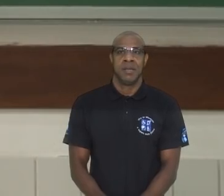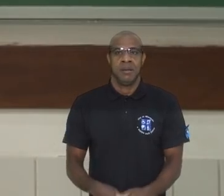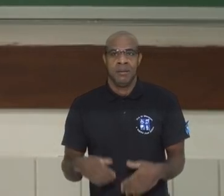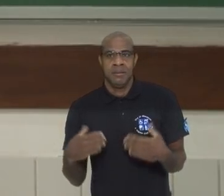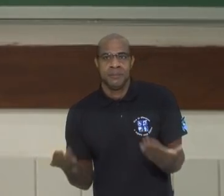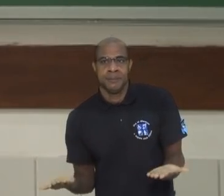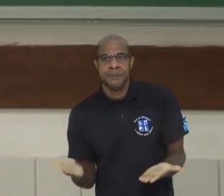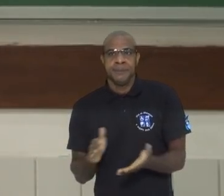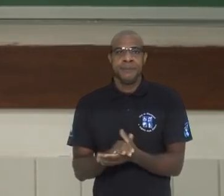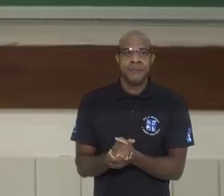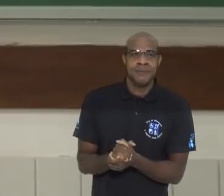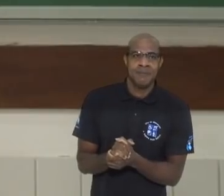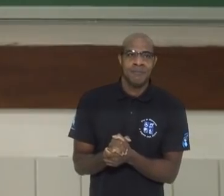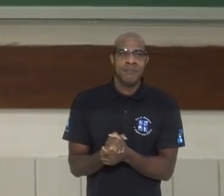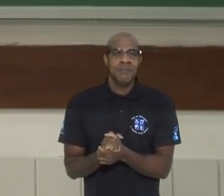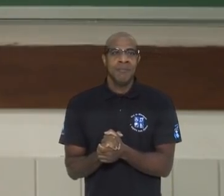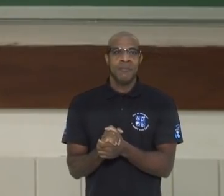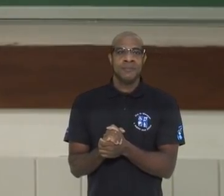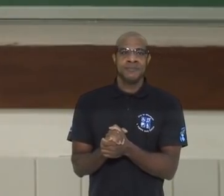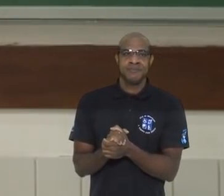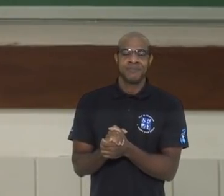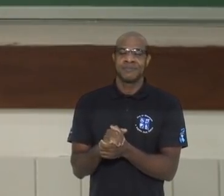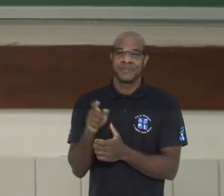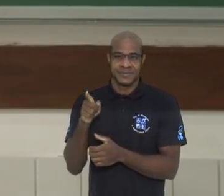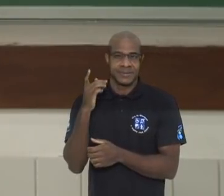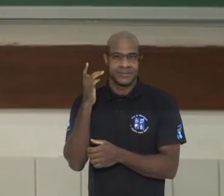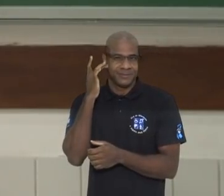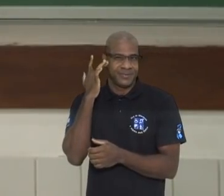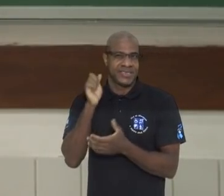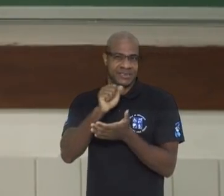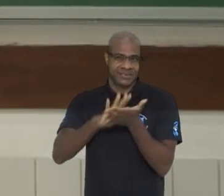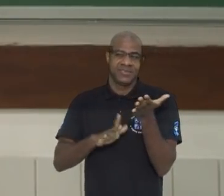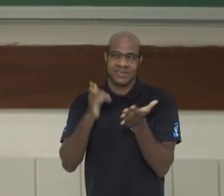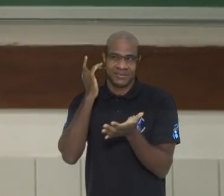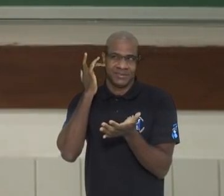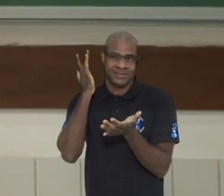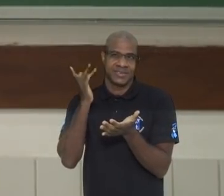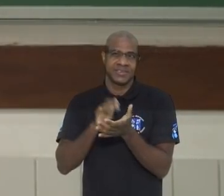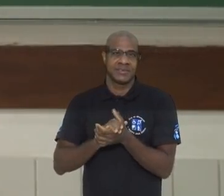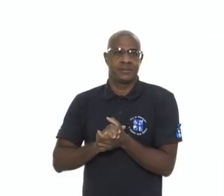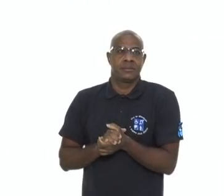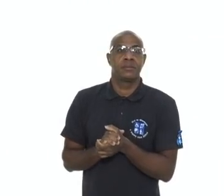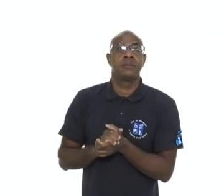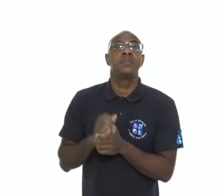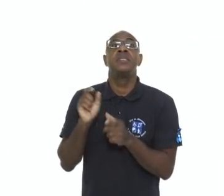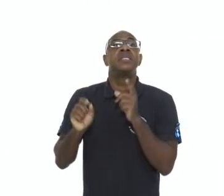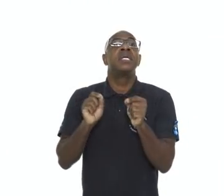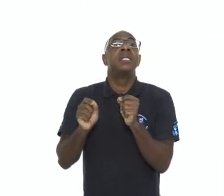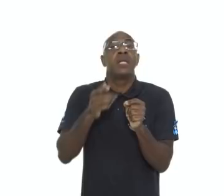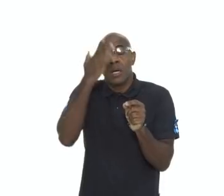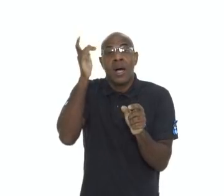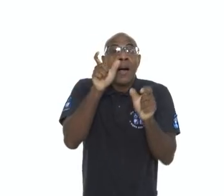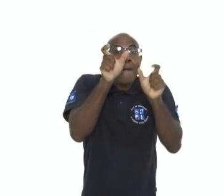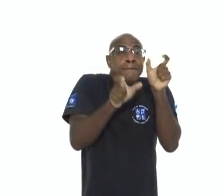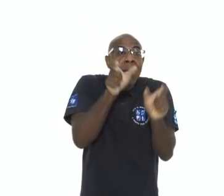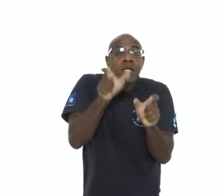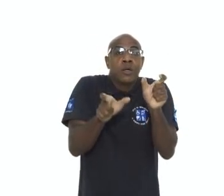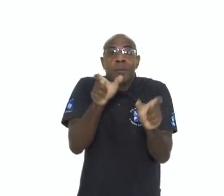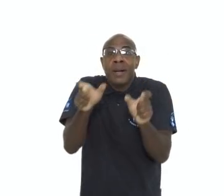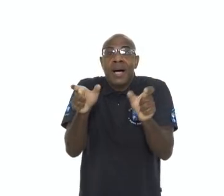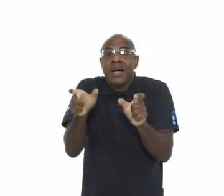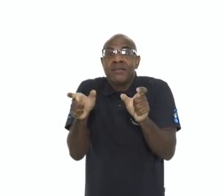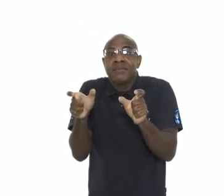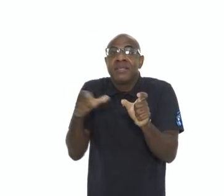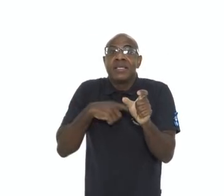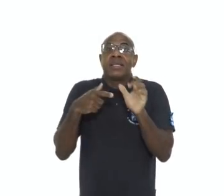aí, pessoal? Essa aqui estava bem facinha essa questão, né? Então vamos lá. Quem são os personagens que aparecem no fragmento